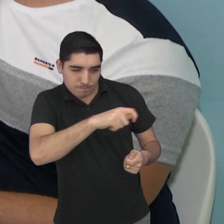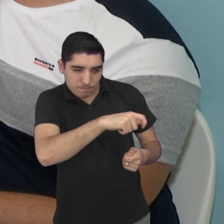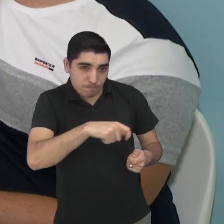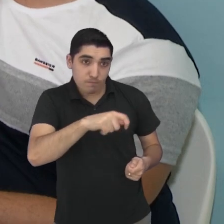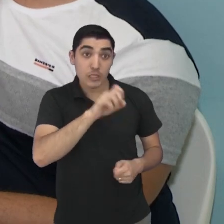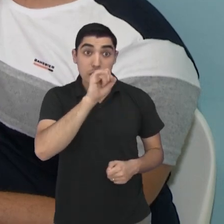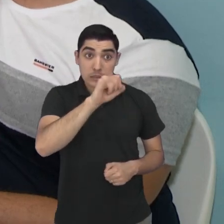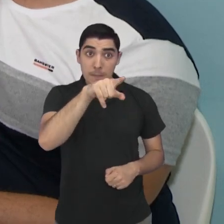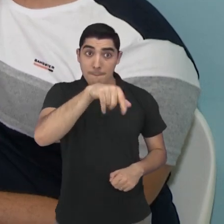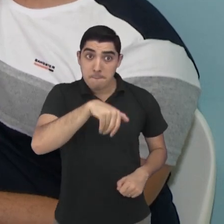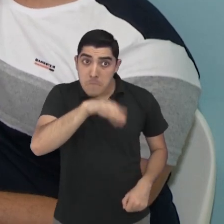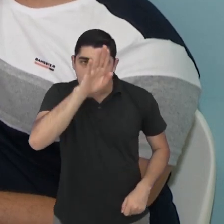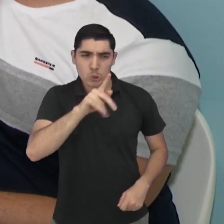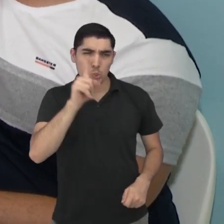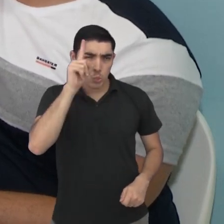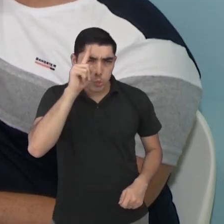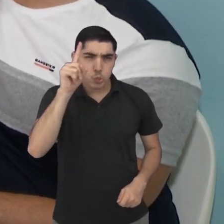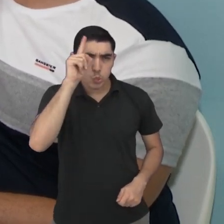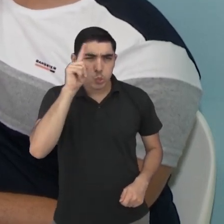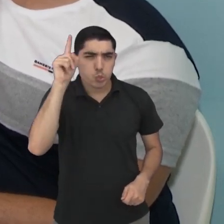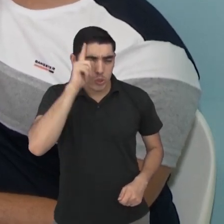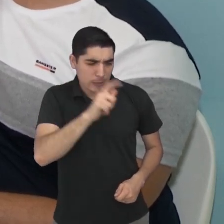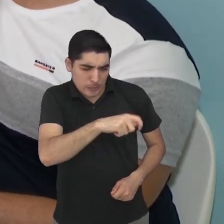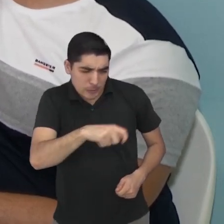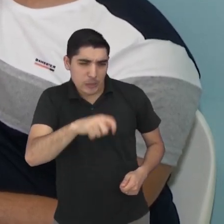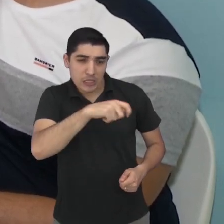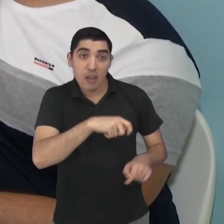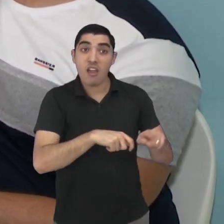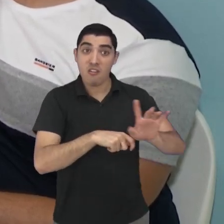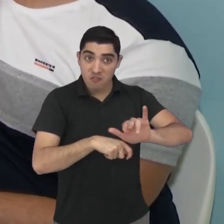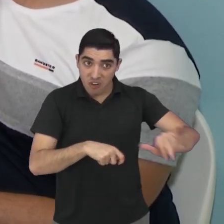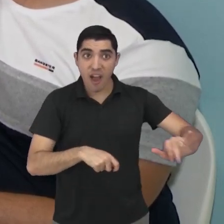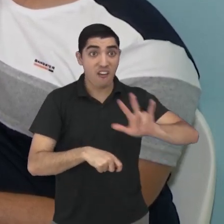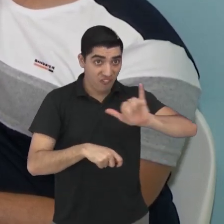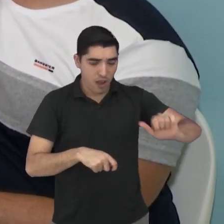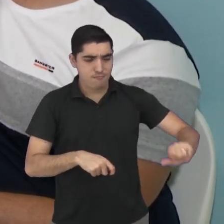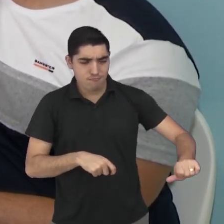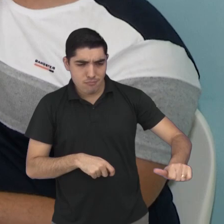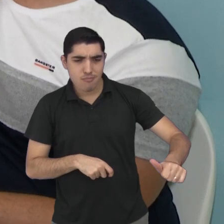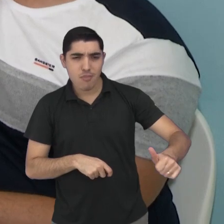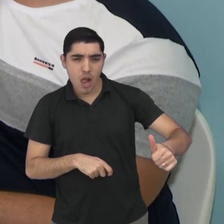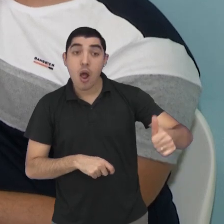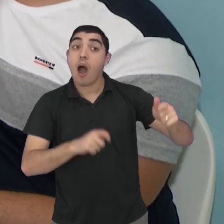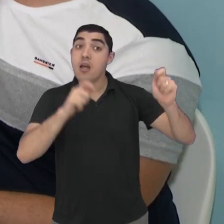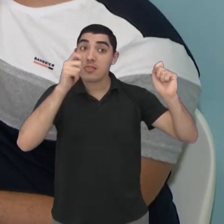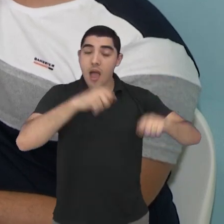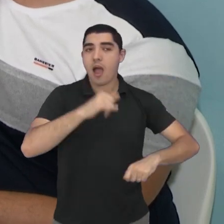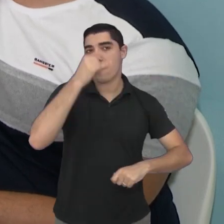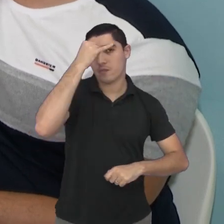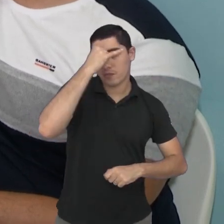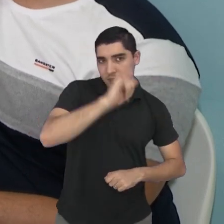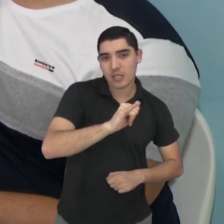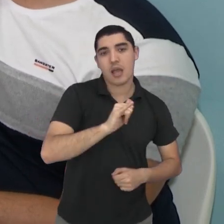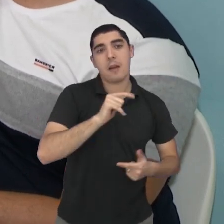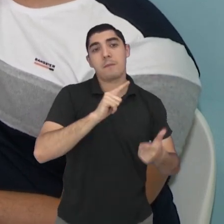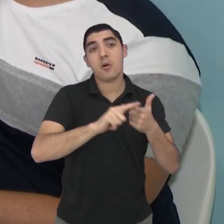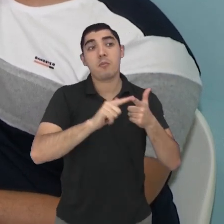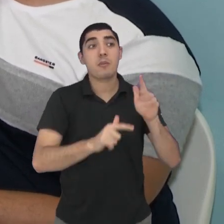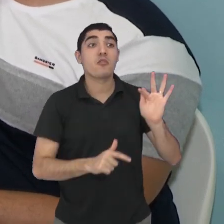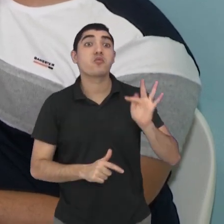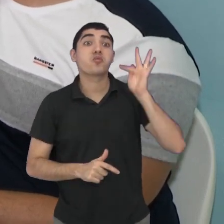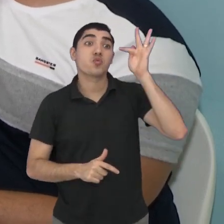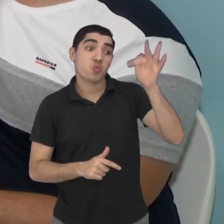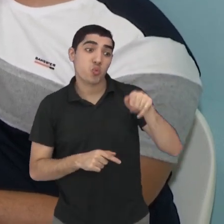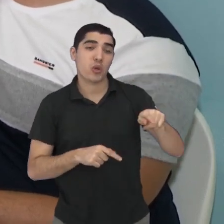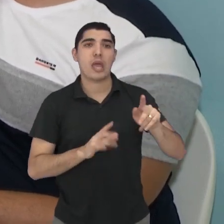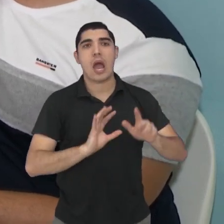mais frequente for esse cuidado, melhor vai ser e mais a gente consegue evitar ou prorrogar a necessidade de uma limpeza